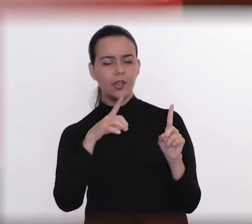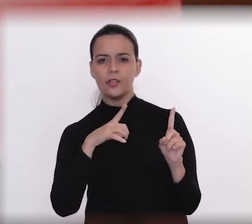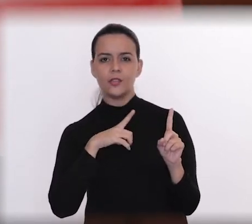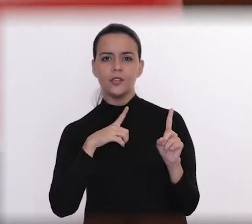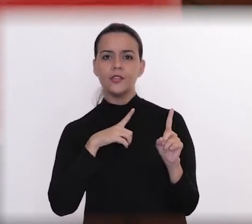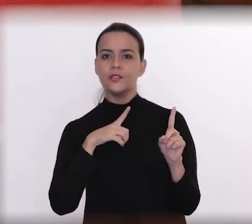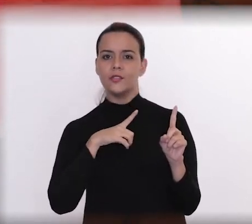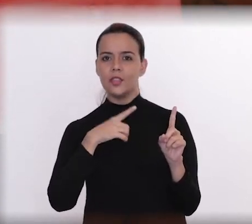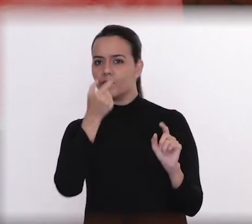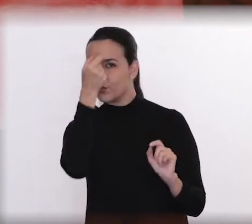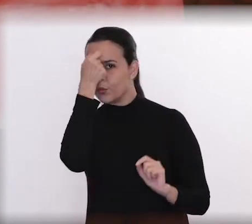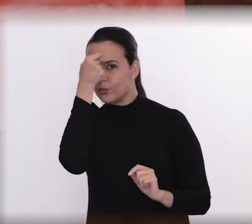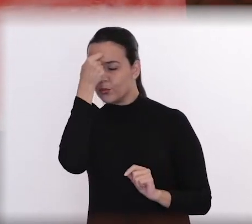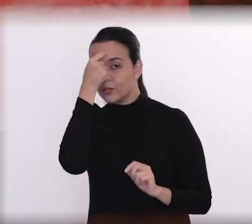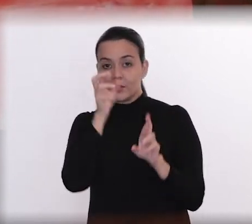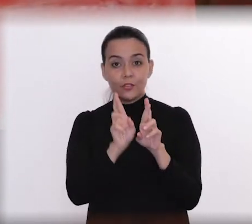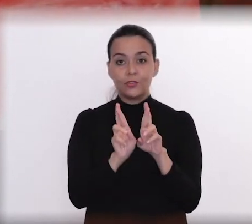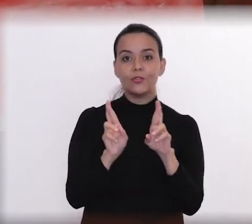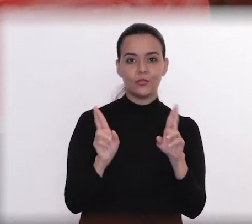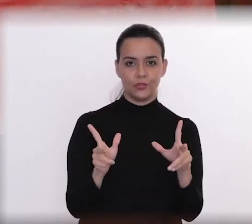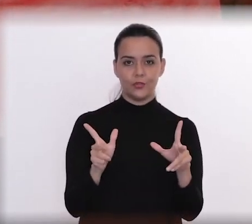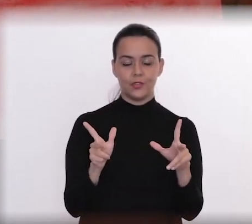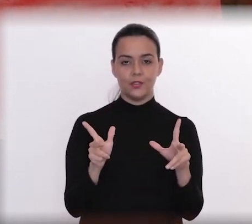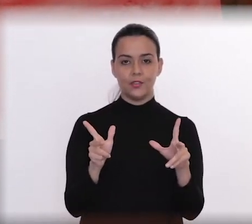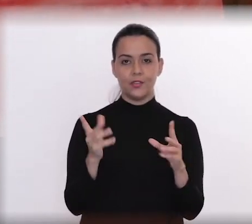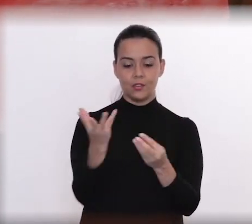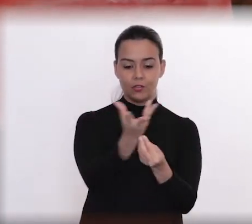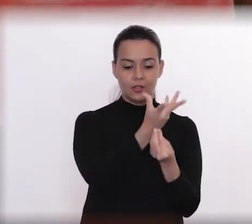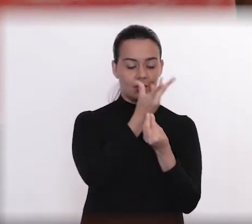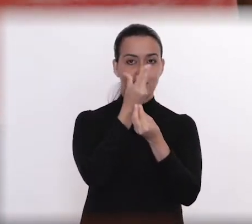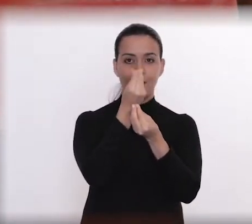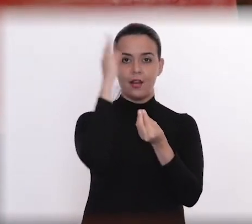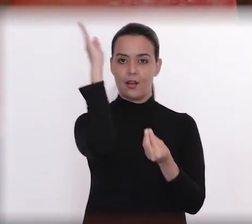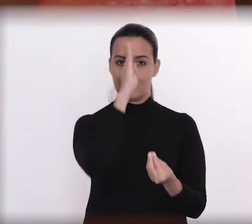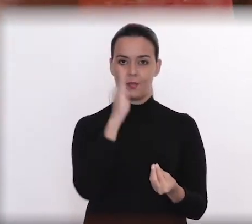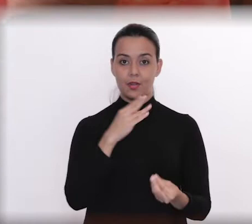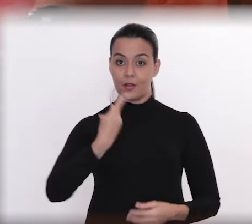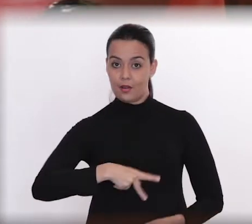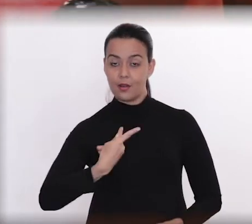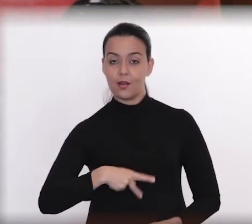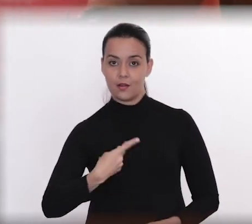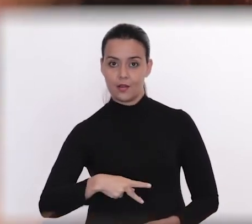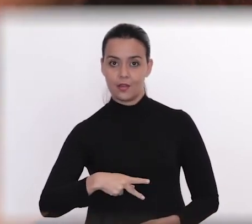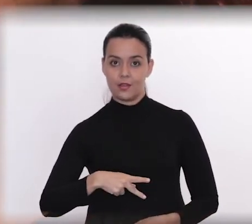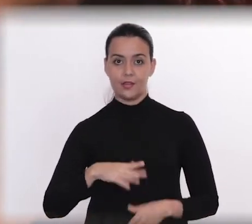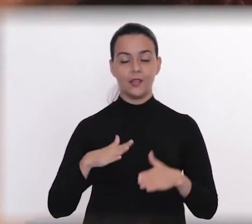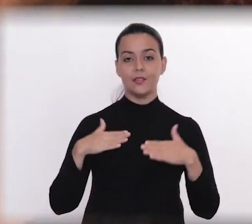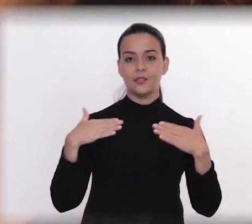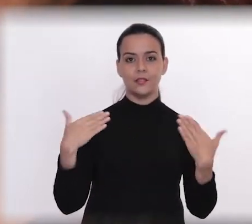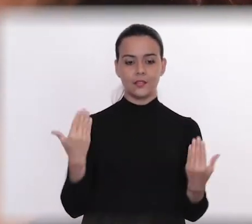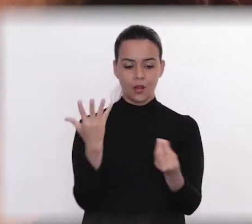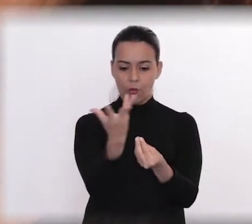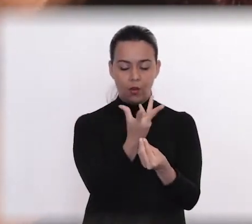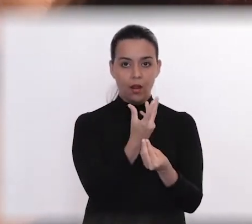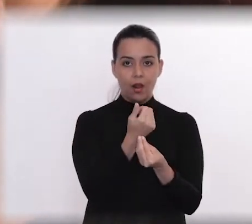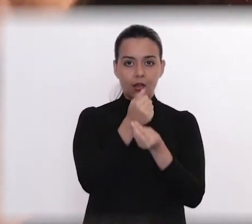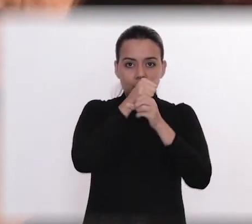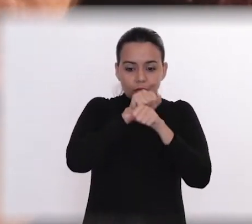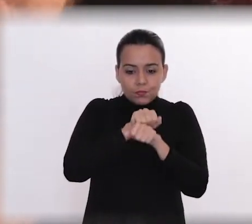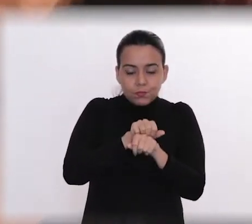uma consciência de modernidade no campo artístico brasileiro. Então, acho que a arte tem essa possibilidade de expandir